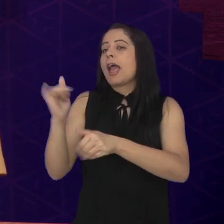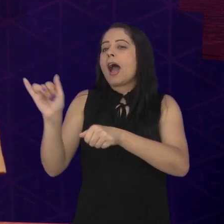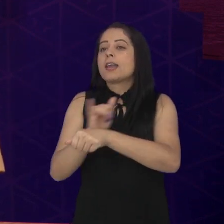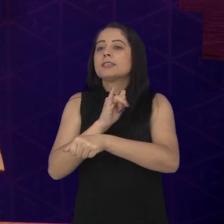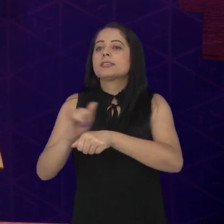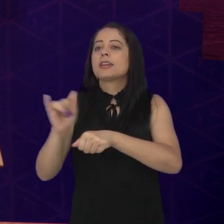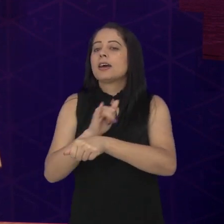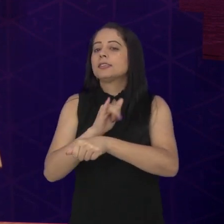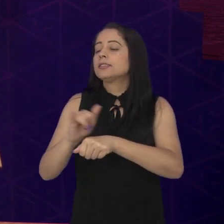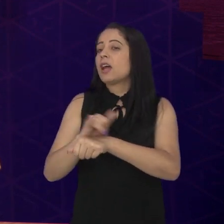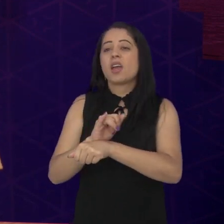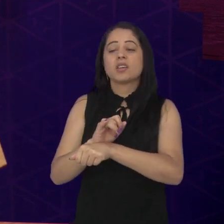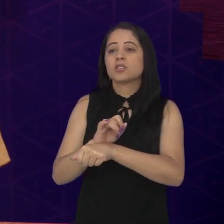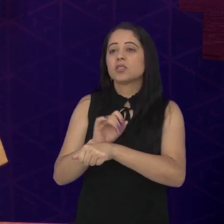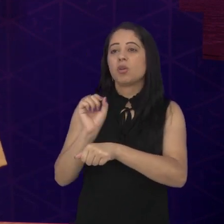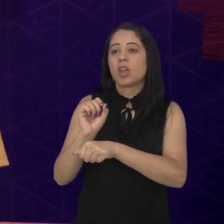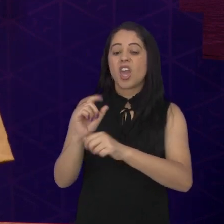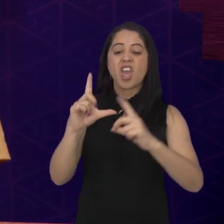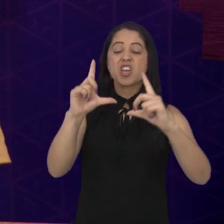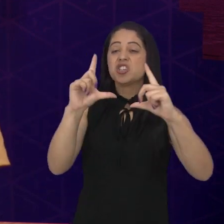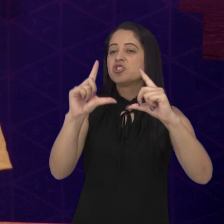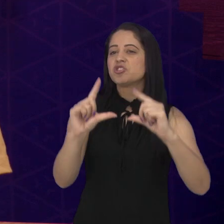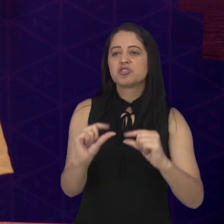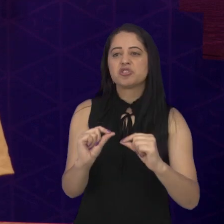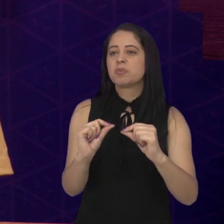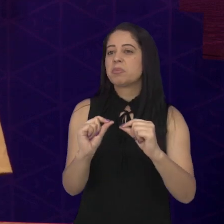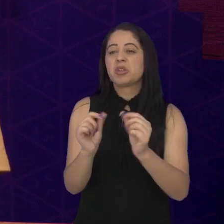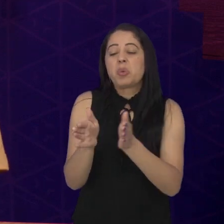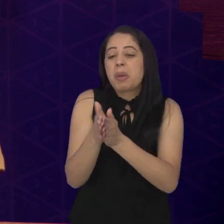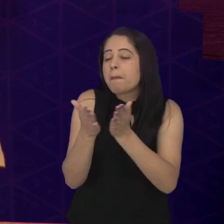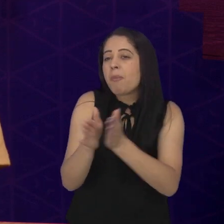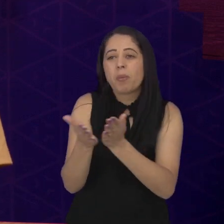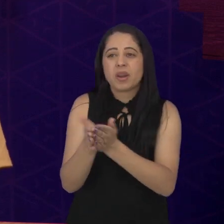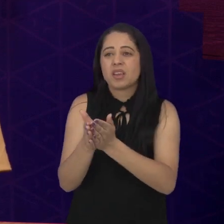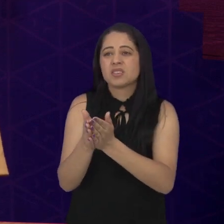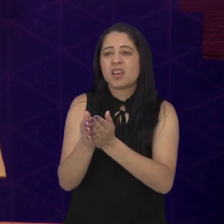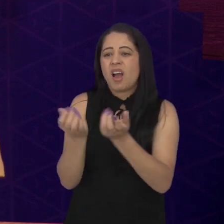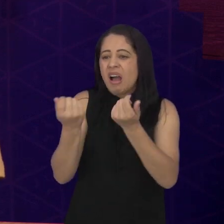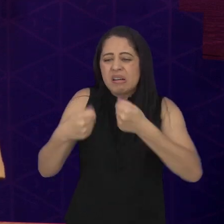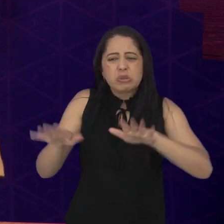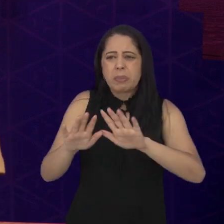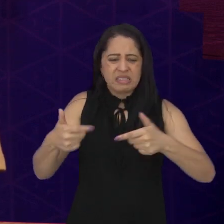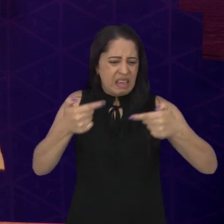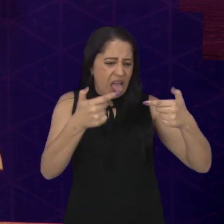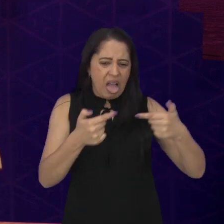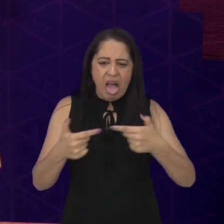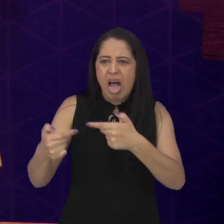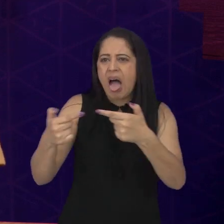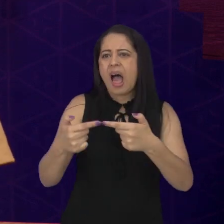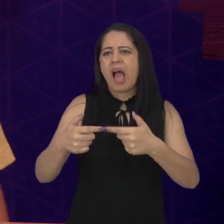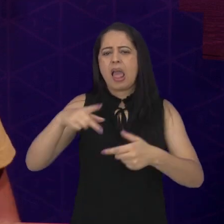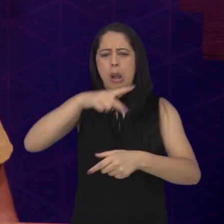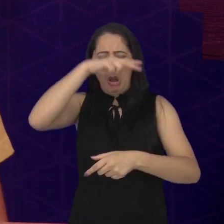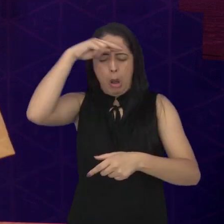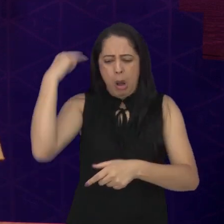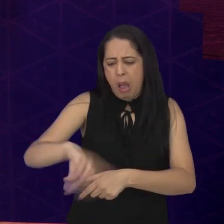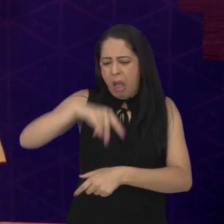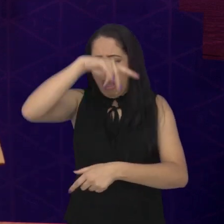né, mecanismos para que não precise ser assim. A gente não precisa se matar, né,